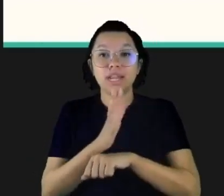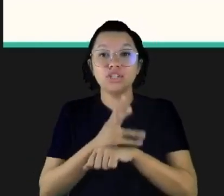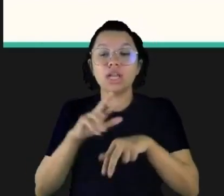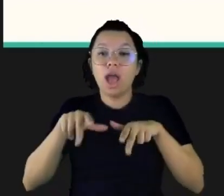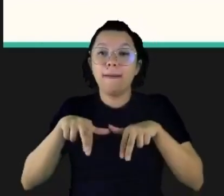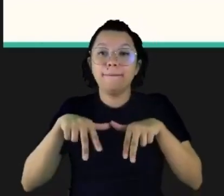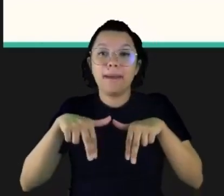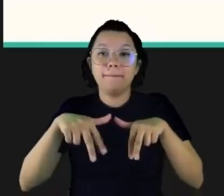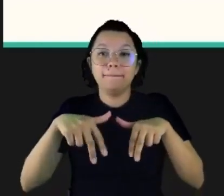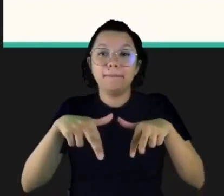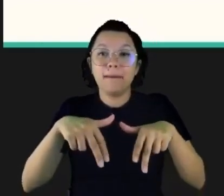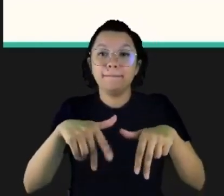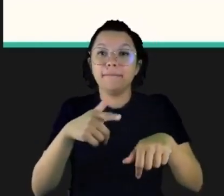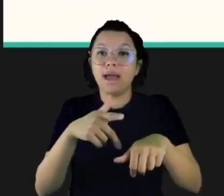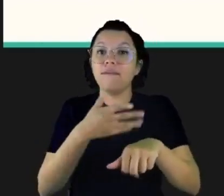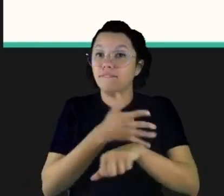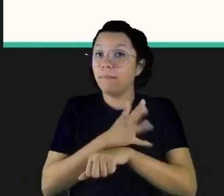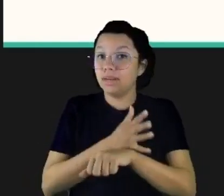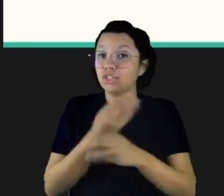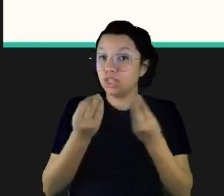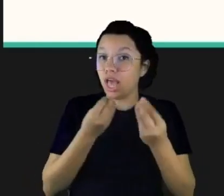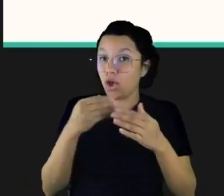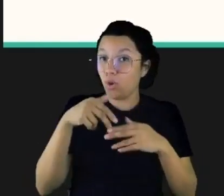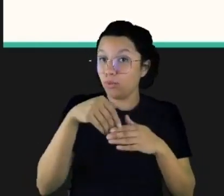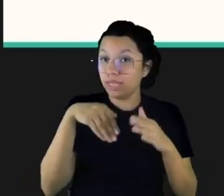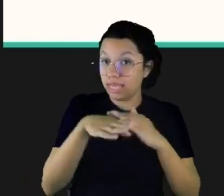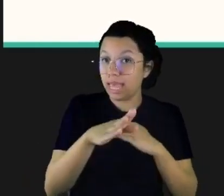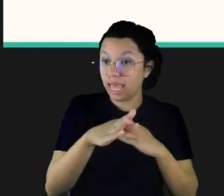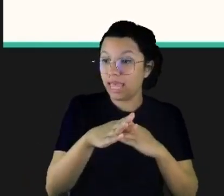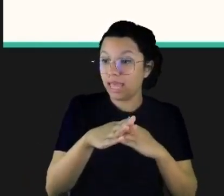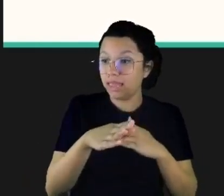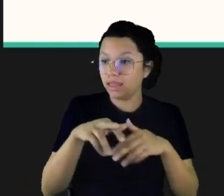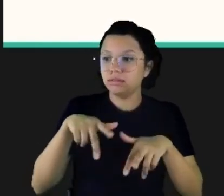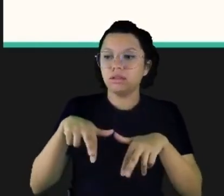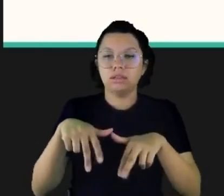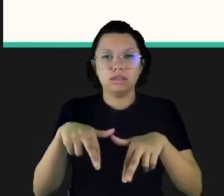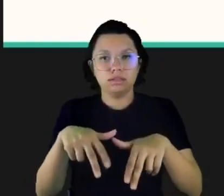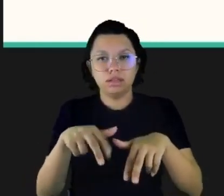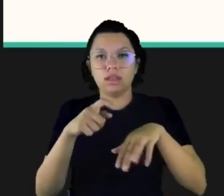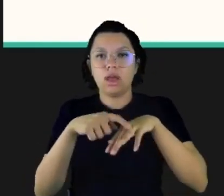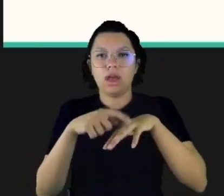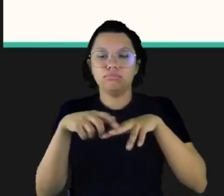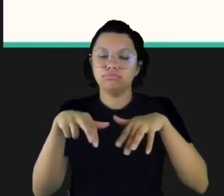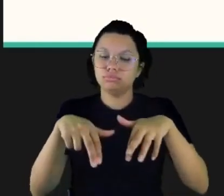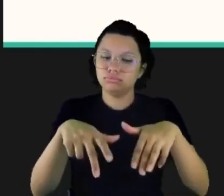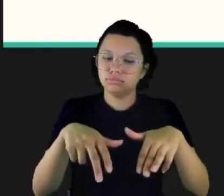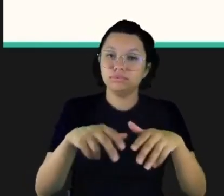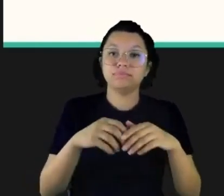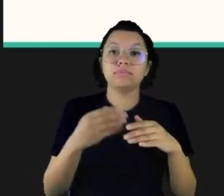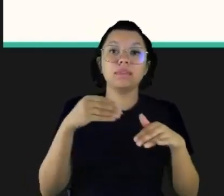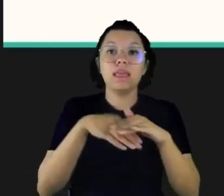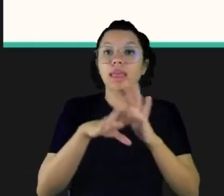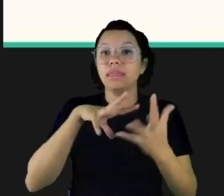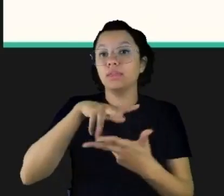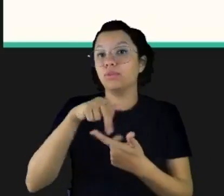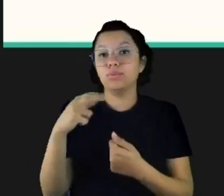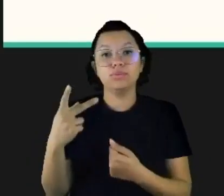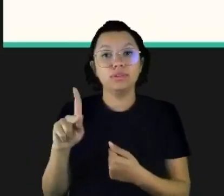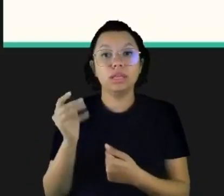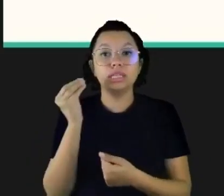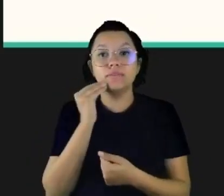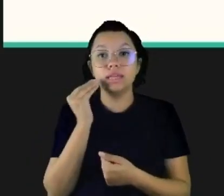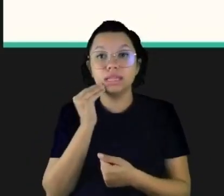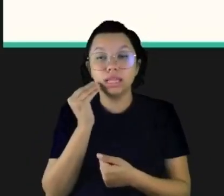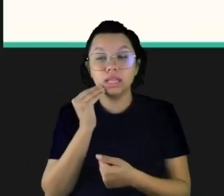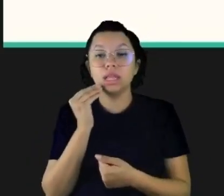entra no casamento? Então vamos andando, que eu estou na frente, eu estou com a aliança. E aí você entra no mundo deles e vai tentando conseguir o